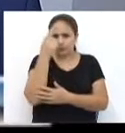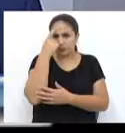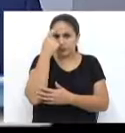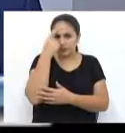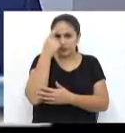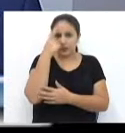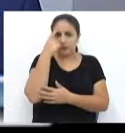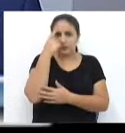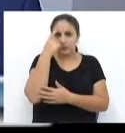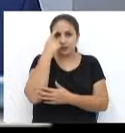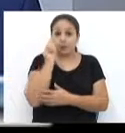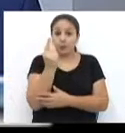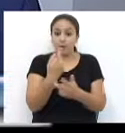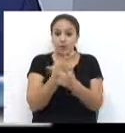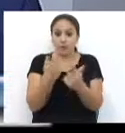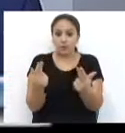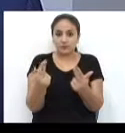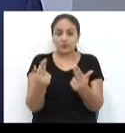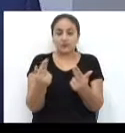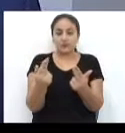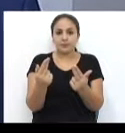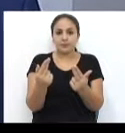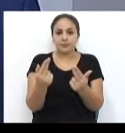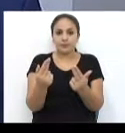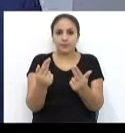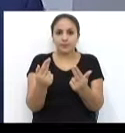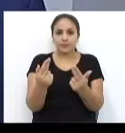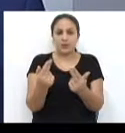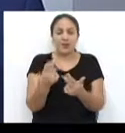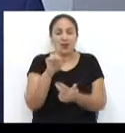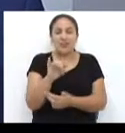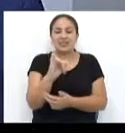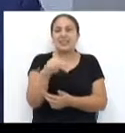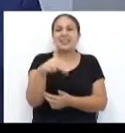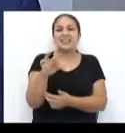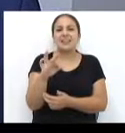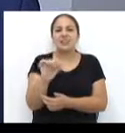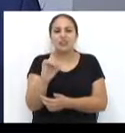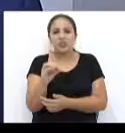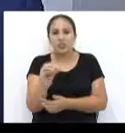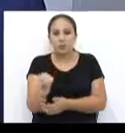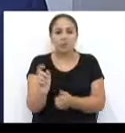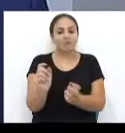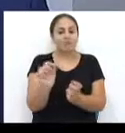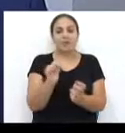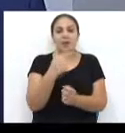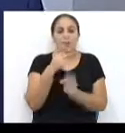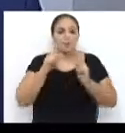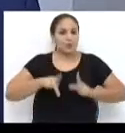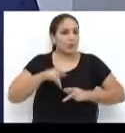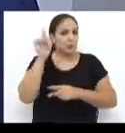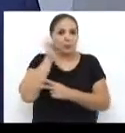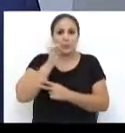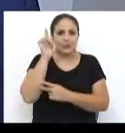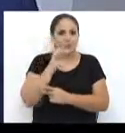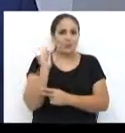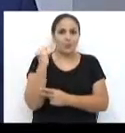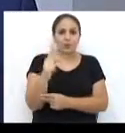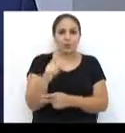pensada, ela ruma para uma total e inédita possibilidade de ninguém